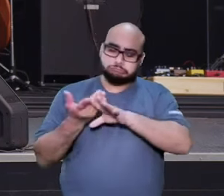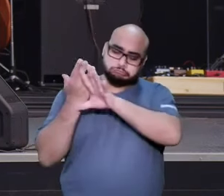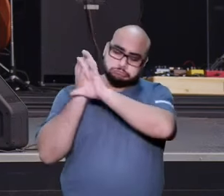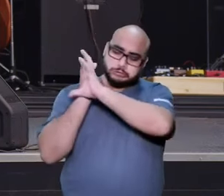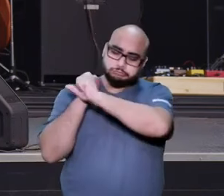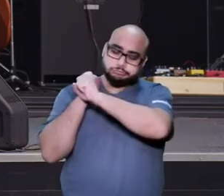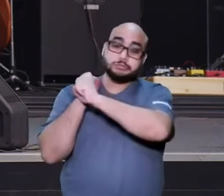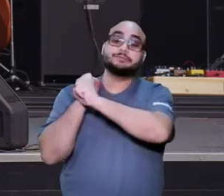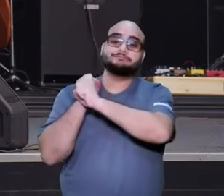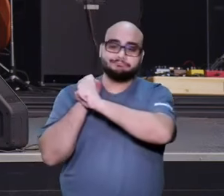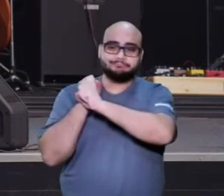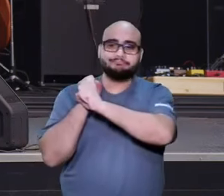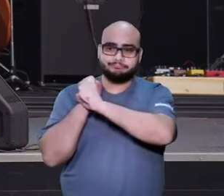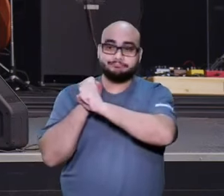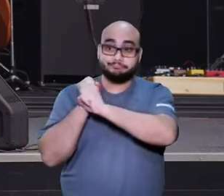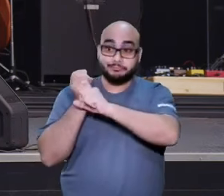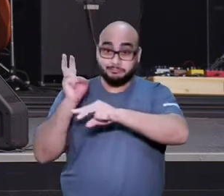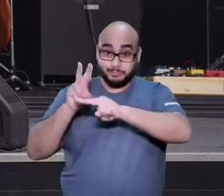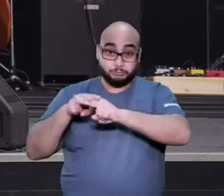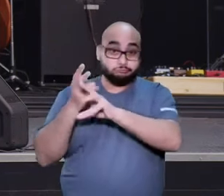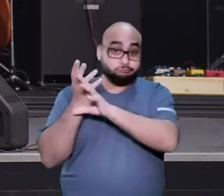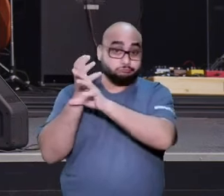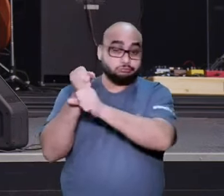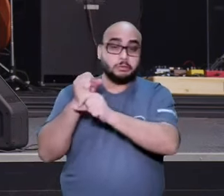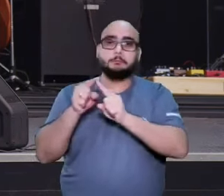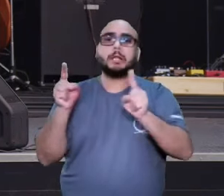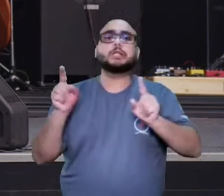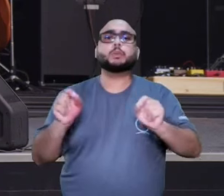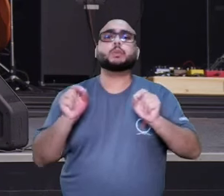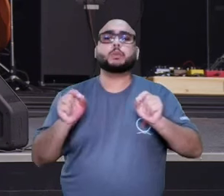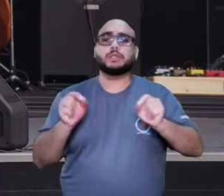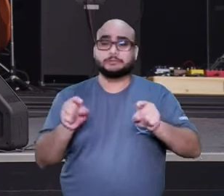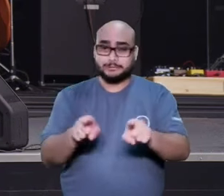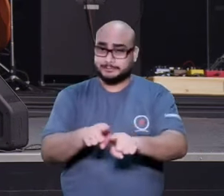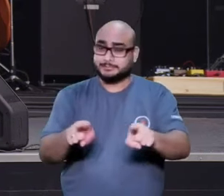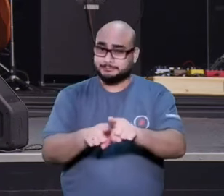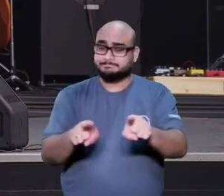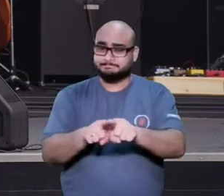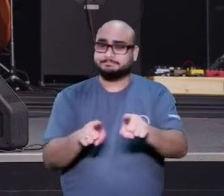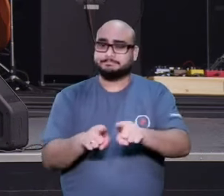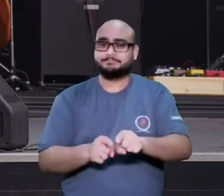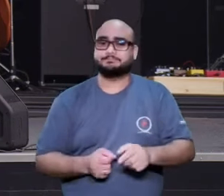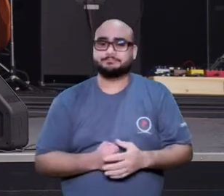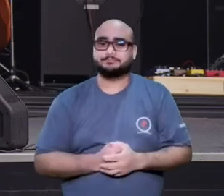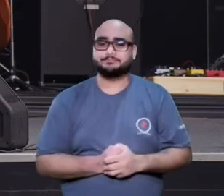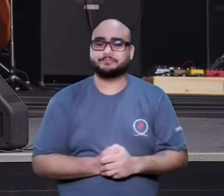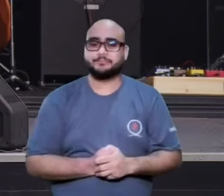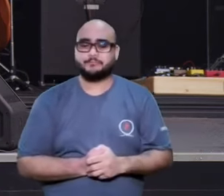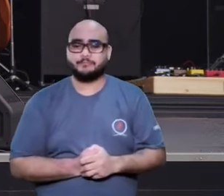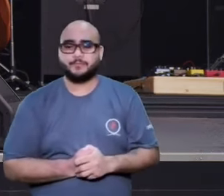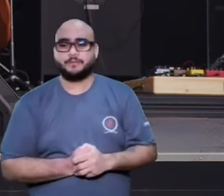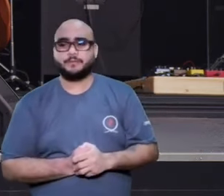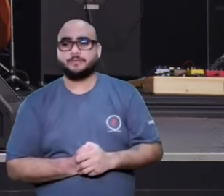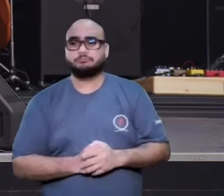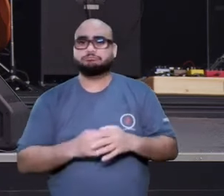além de presa ao seu passado ela está lendo as suas próprias